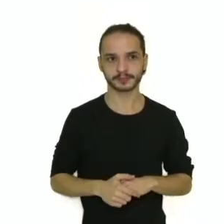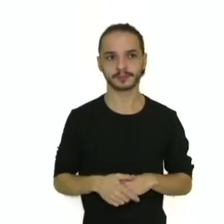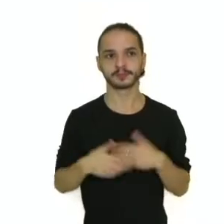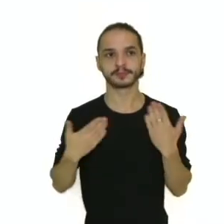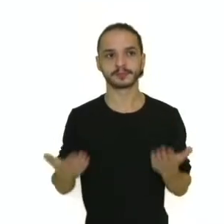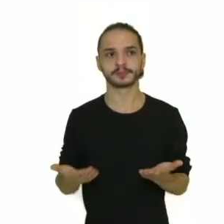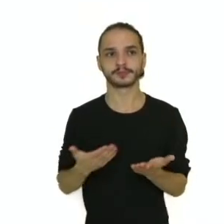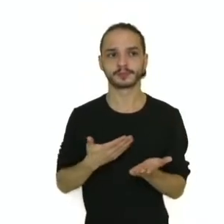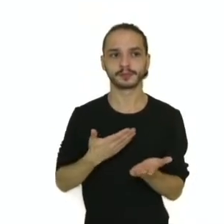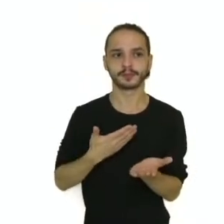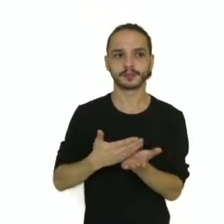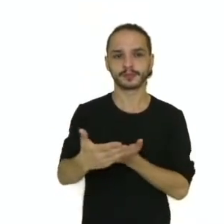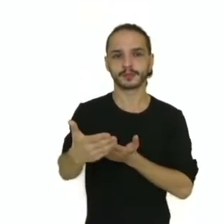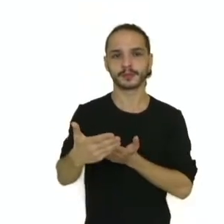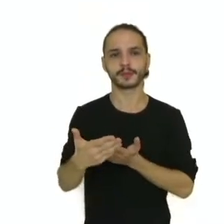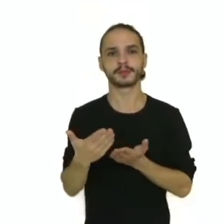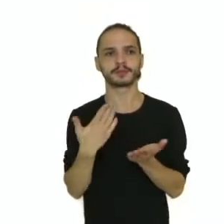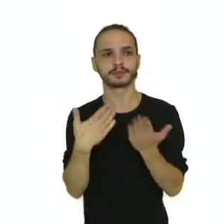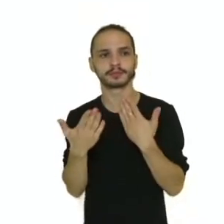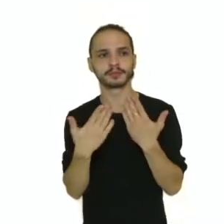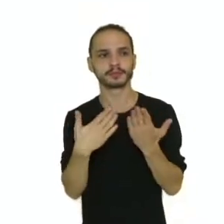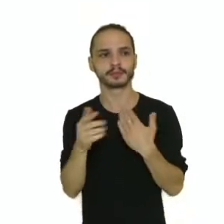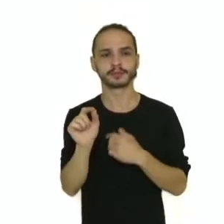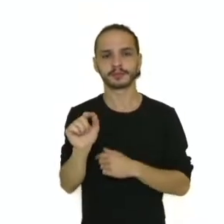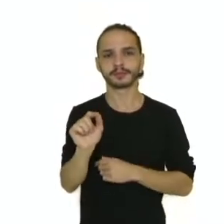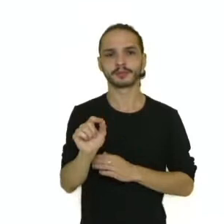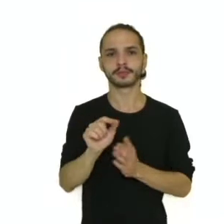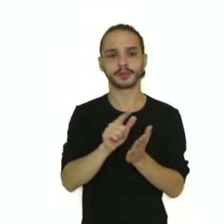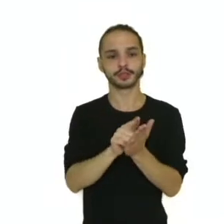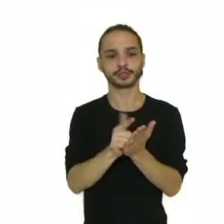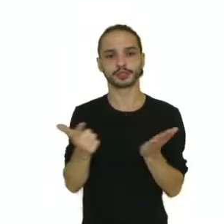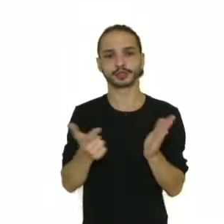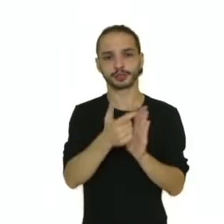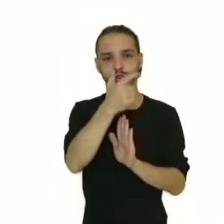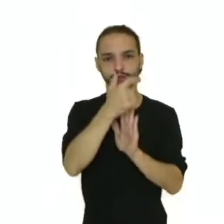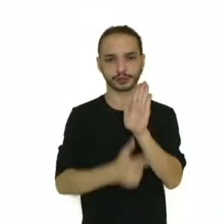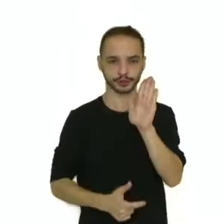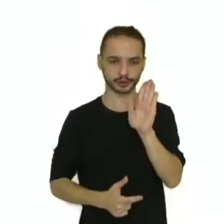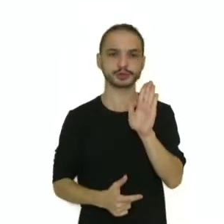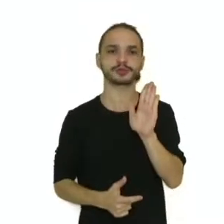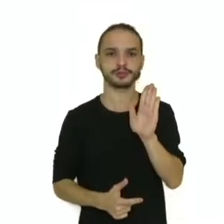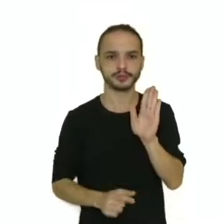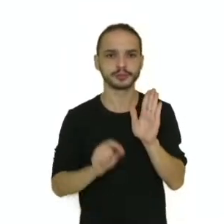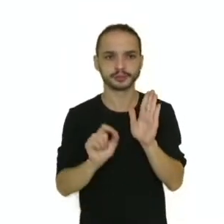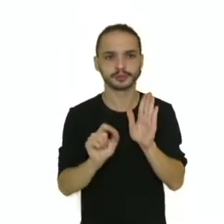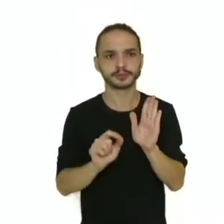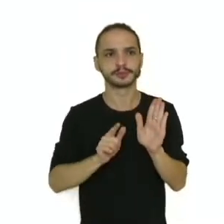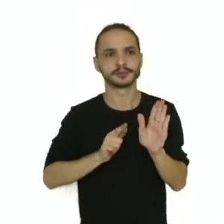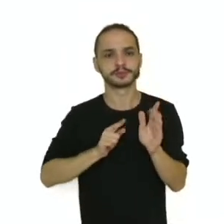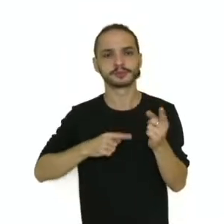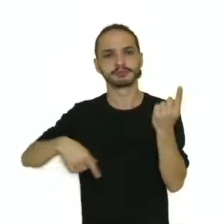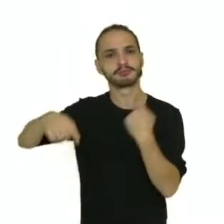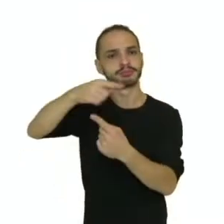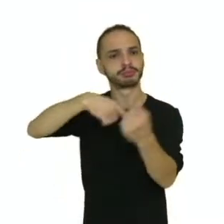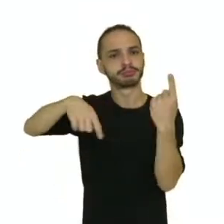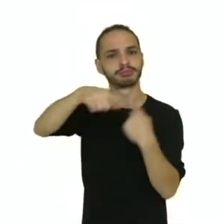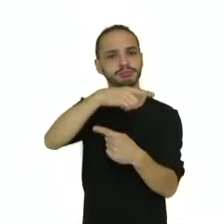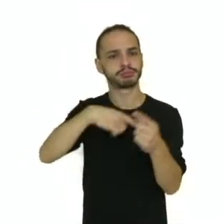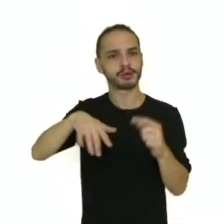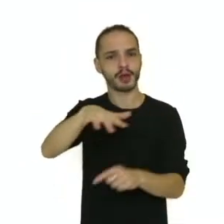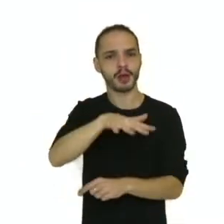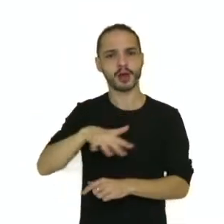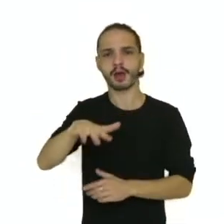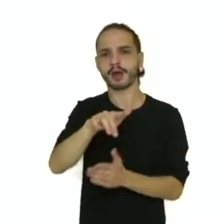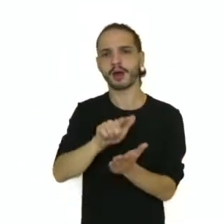de conversa, né, a gente tem aí que as reportagens, elas são aí, circulam geralmente na esfera